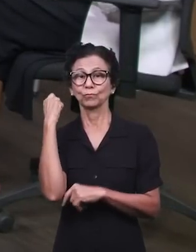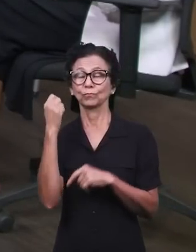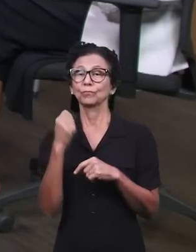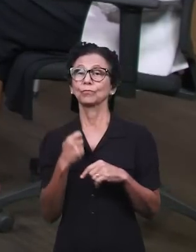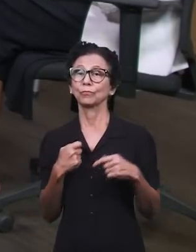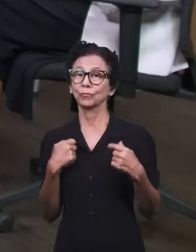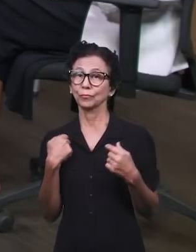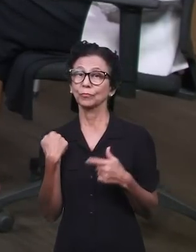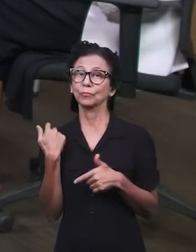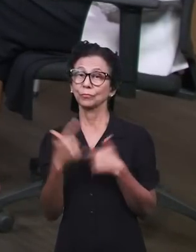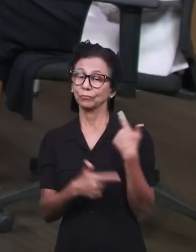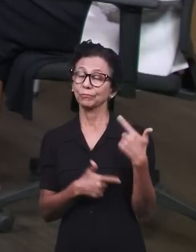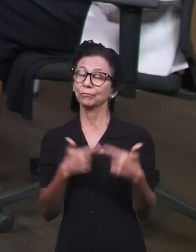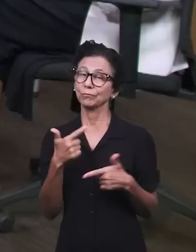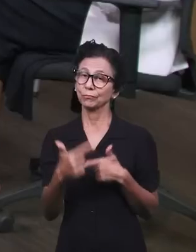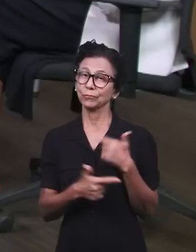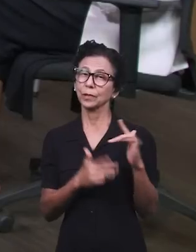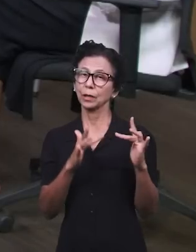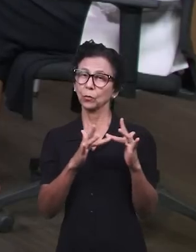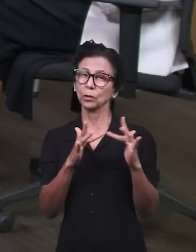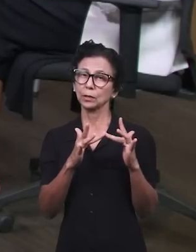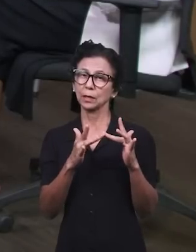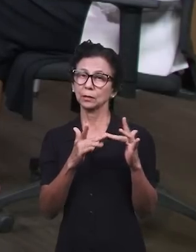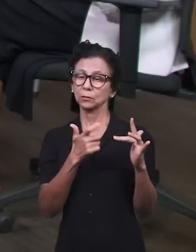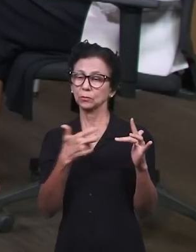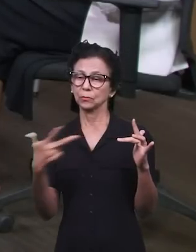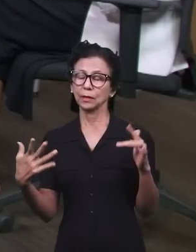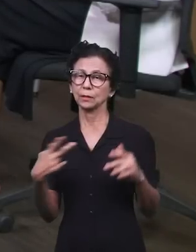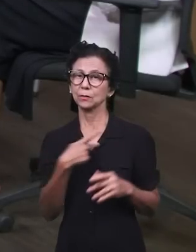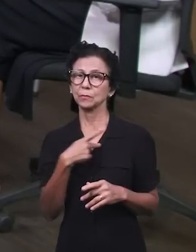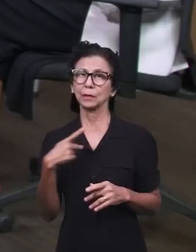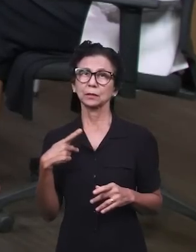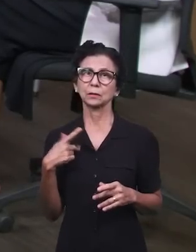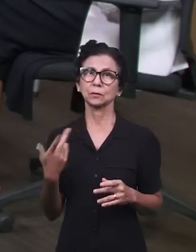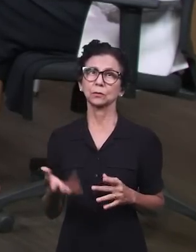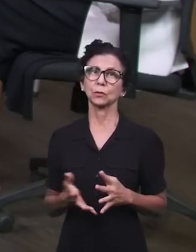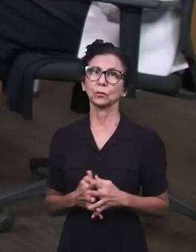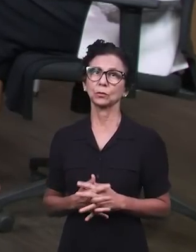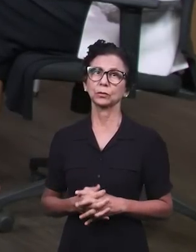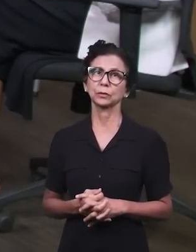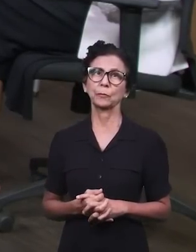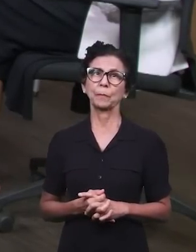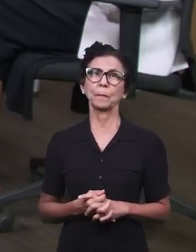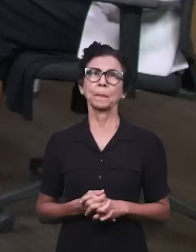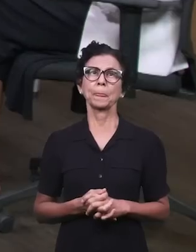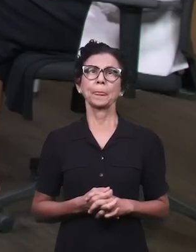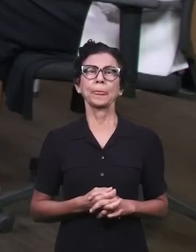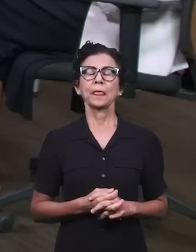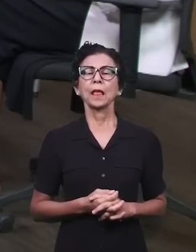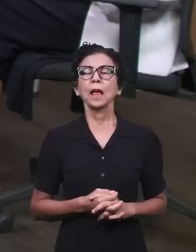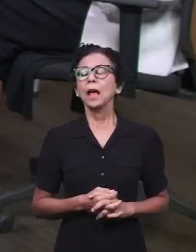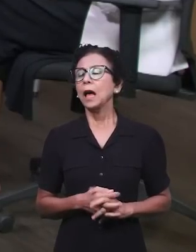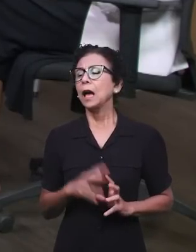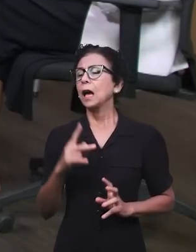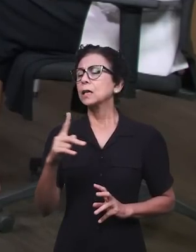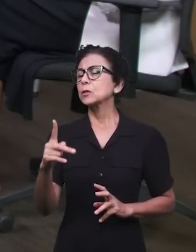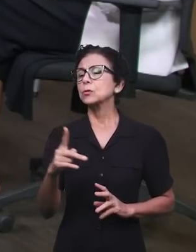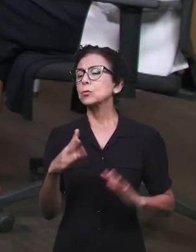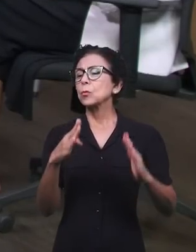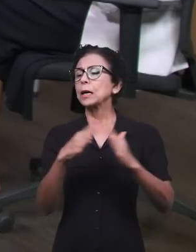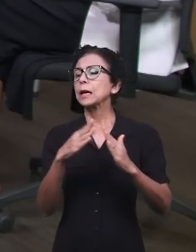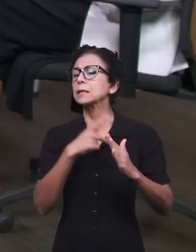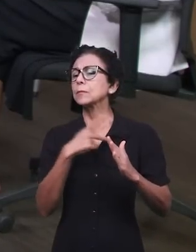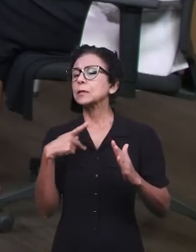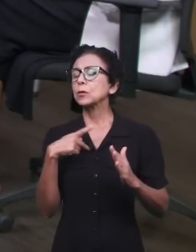eles, com vários pastores. Eu liguei para um lá, ele estava: como é que você está? Não, minha casa, a água só foi até o teto. Estou aqui na